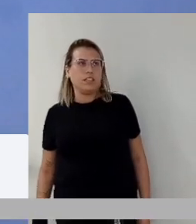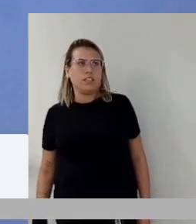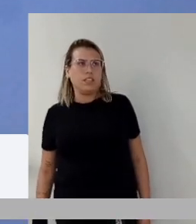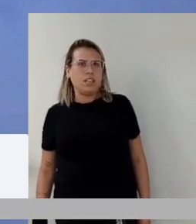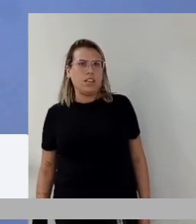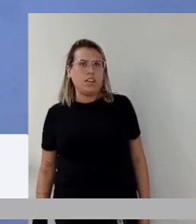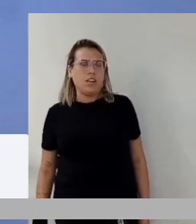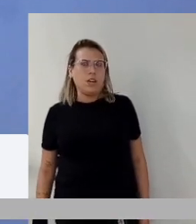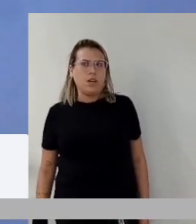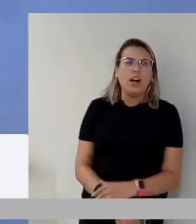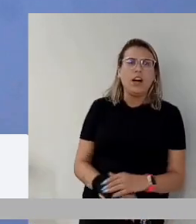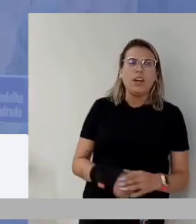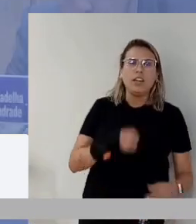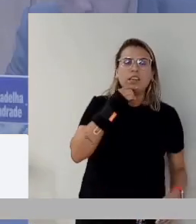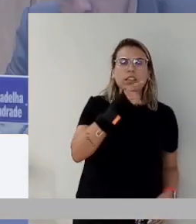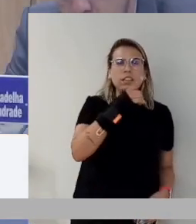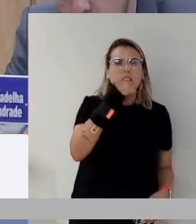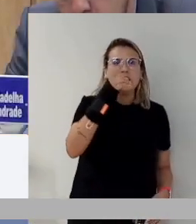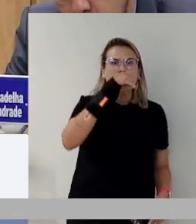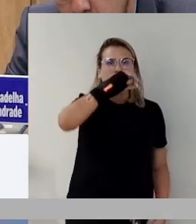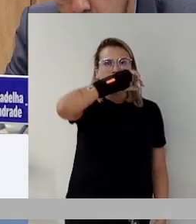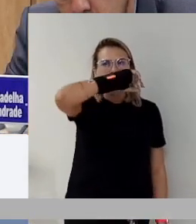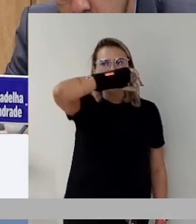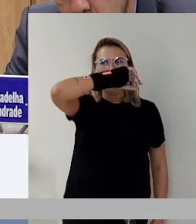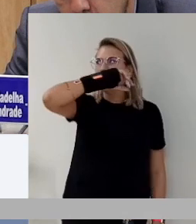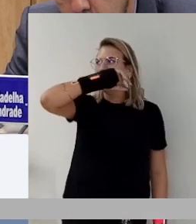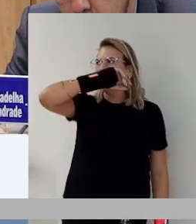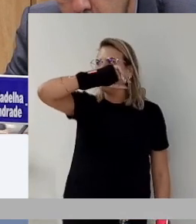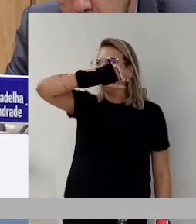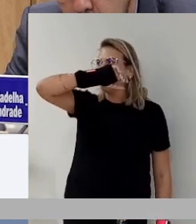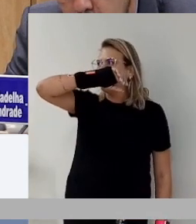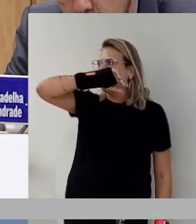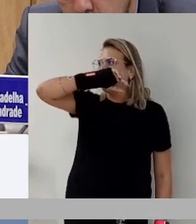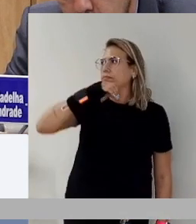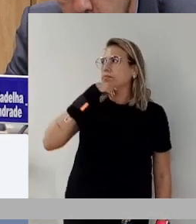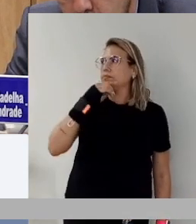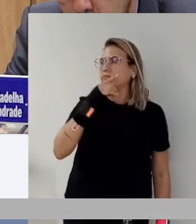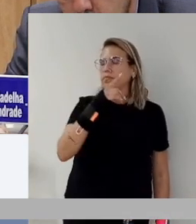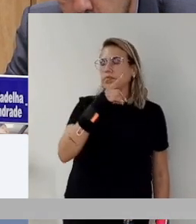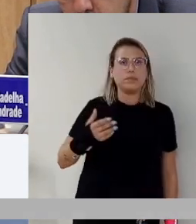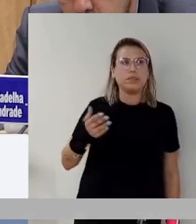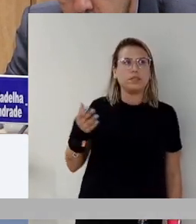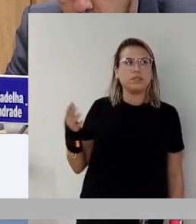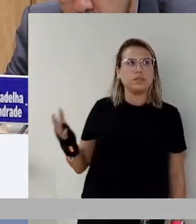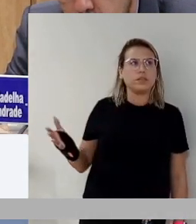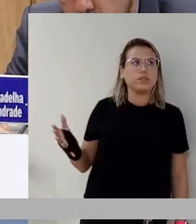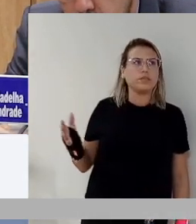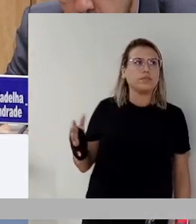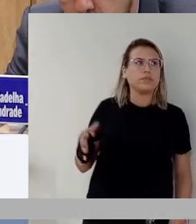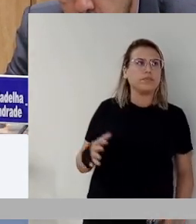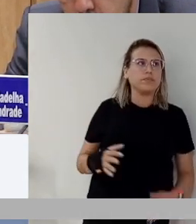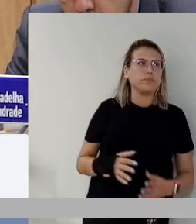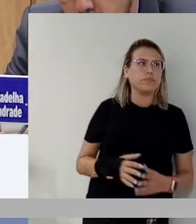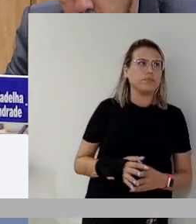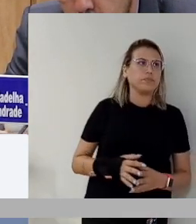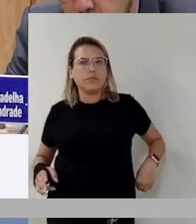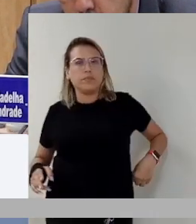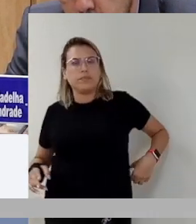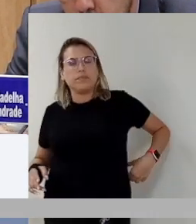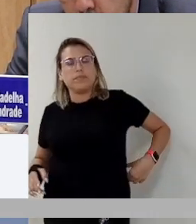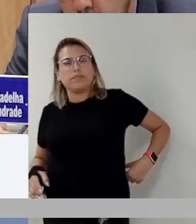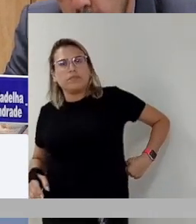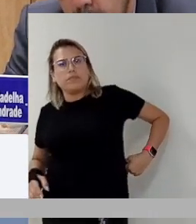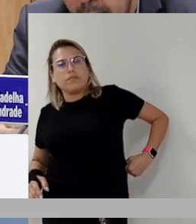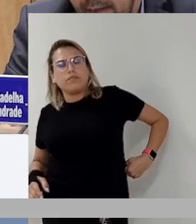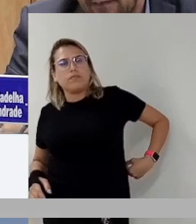Povo bom dia Bom dia presidente de exercício meu amigo Vereador lei